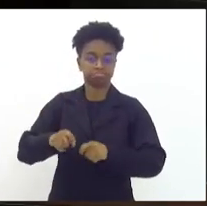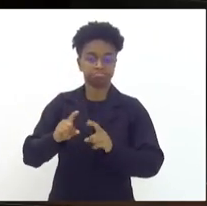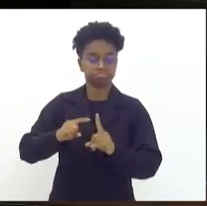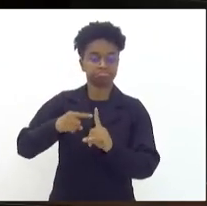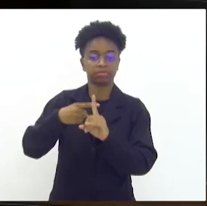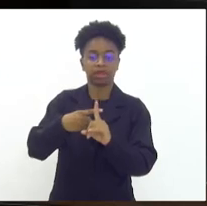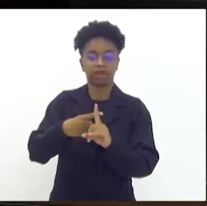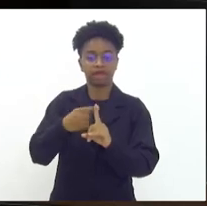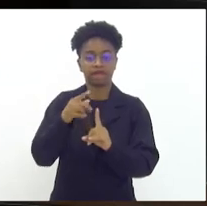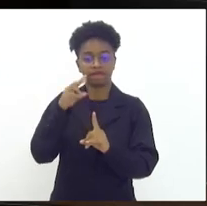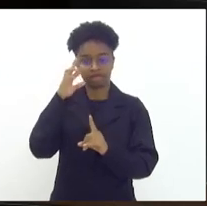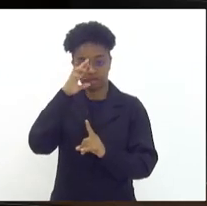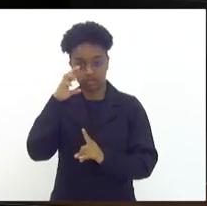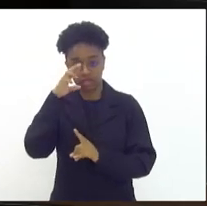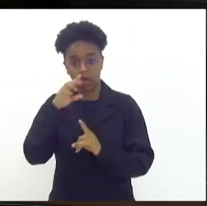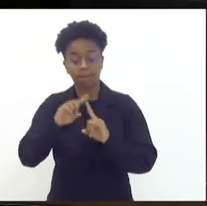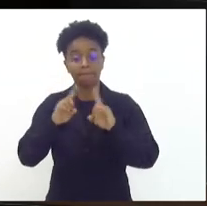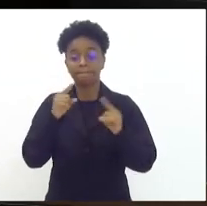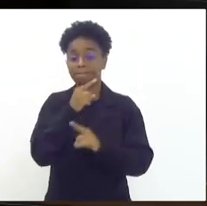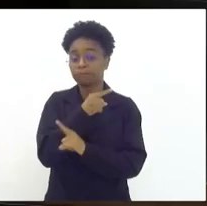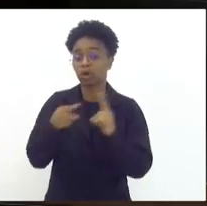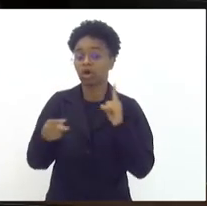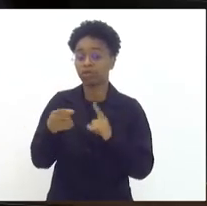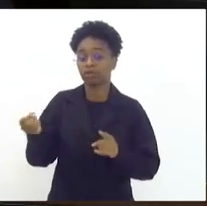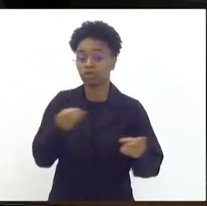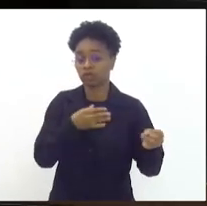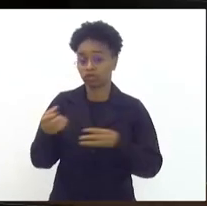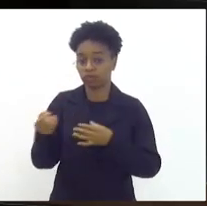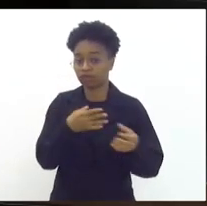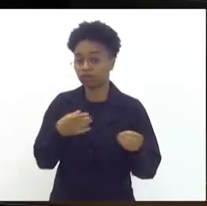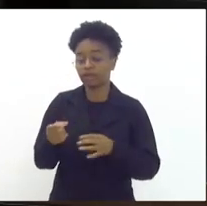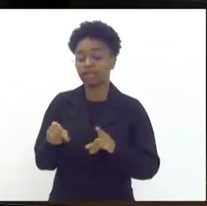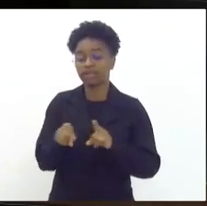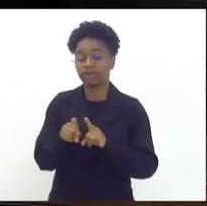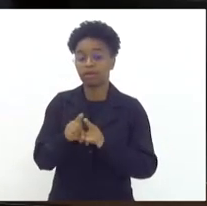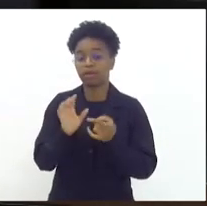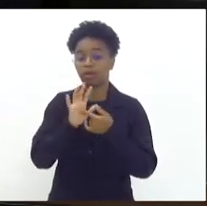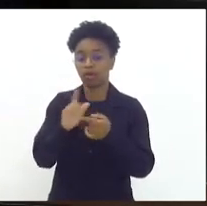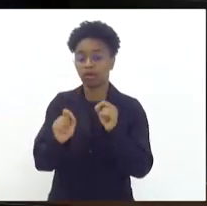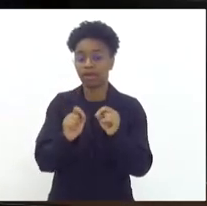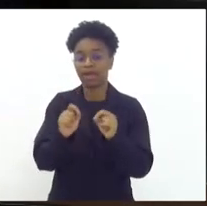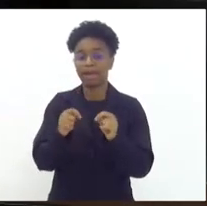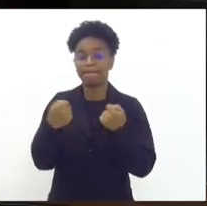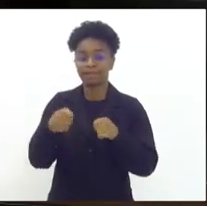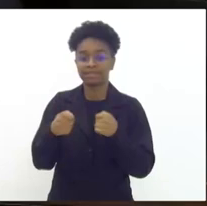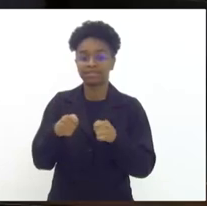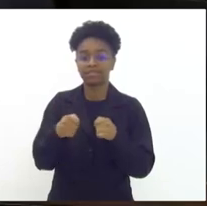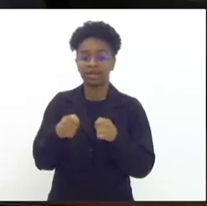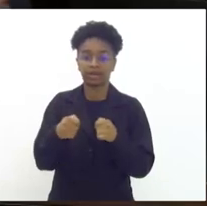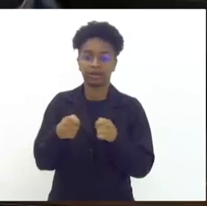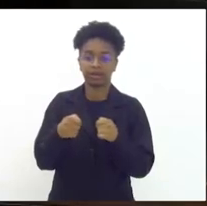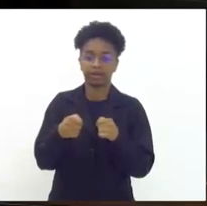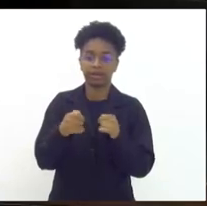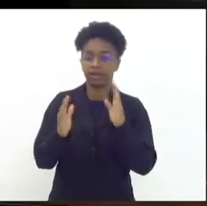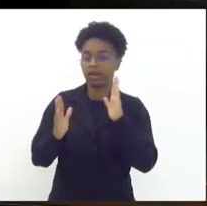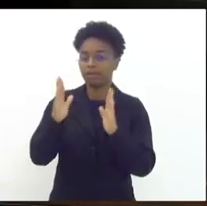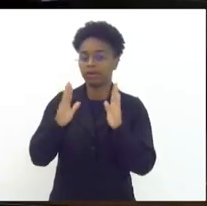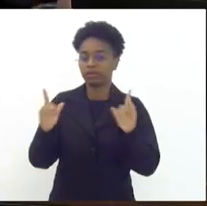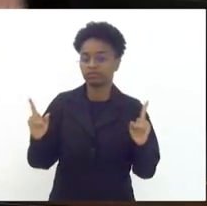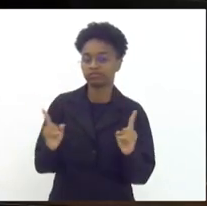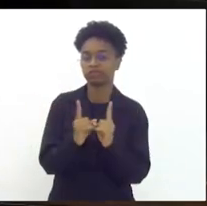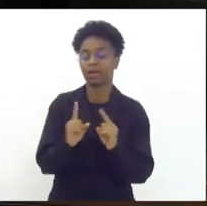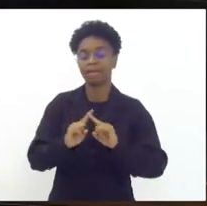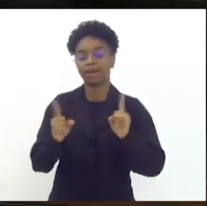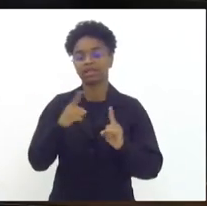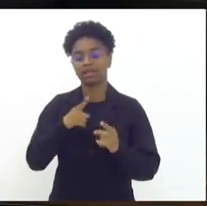sim novos benefícios e manda com validade significa depositar o benefício no confase etc mas tem dois problemas aí